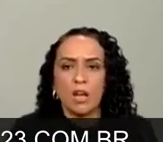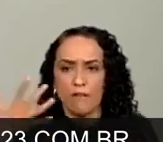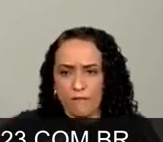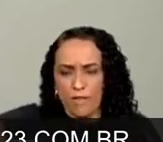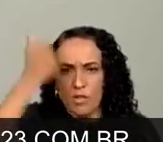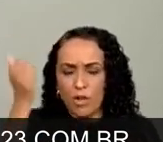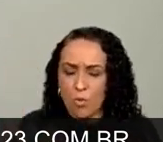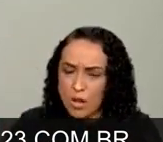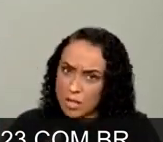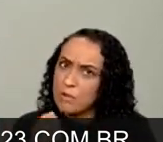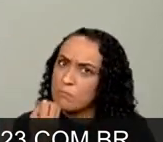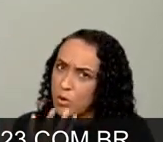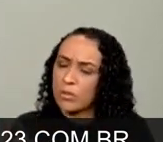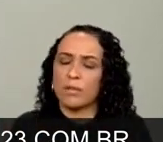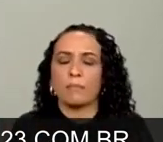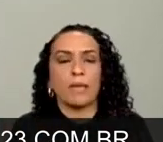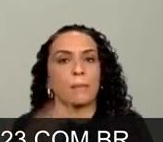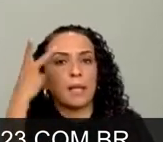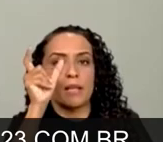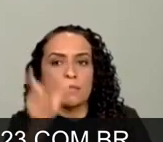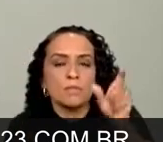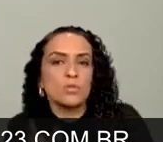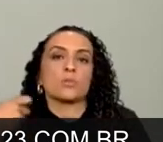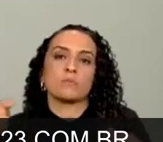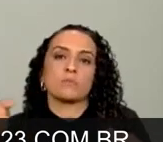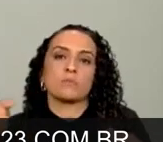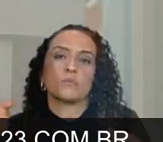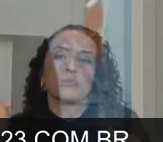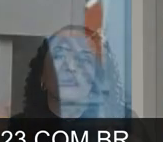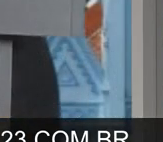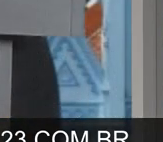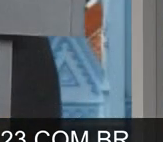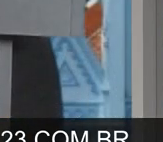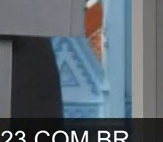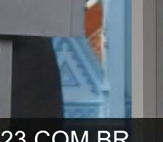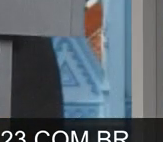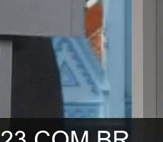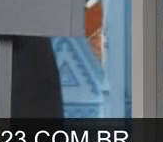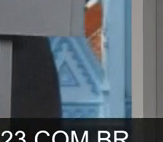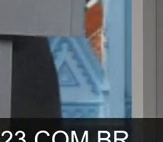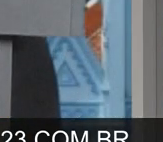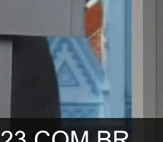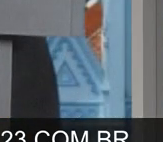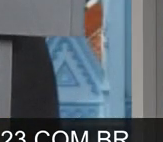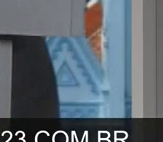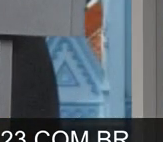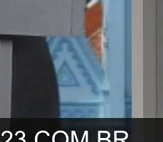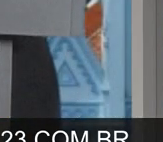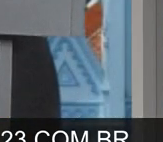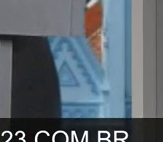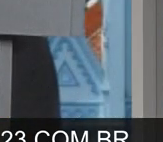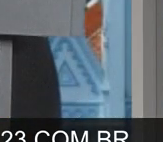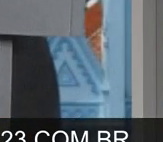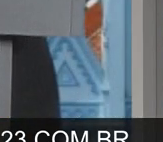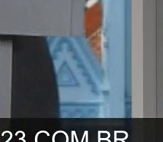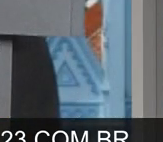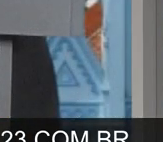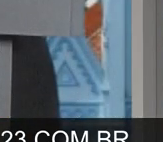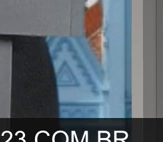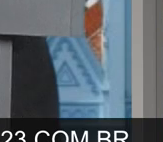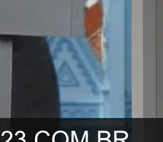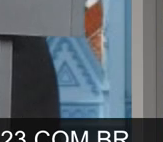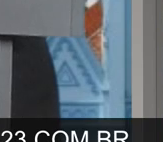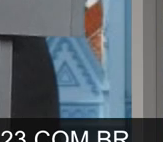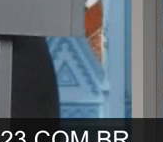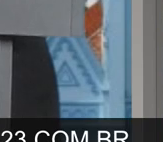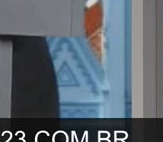e qualidade suficiente para o que as pessoas precisam, né? E no próximo bloco tem as informações do Mundo da Bola para